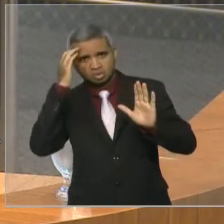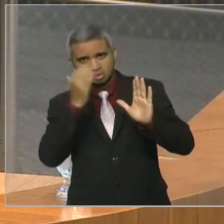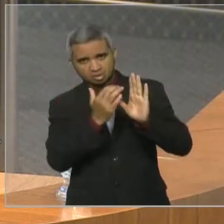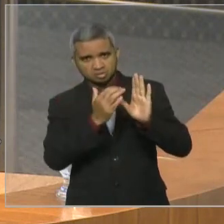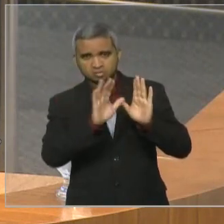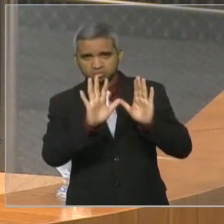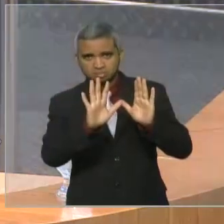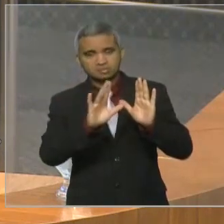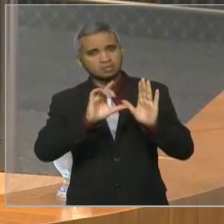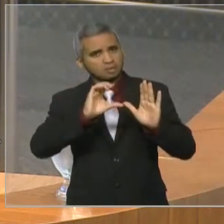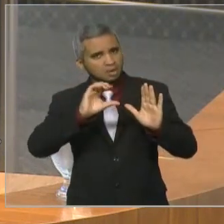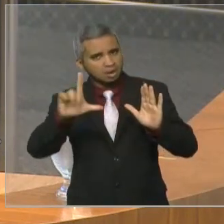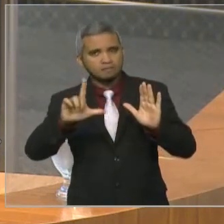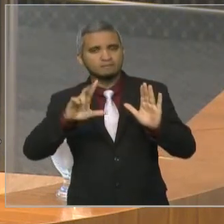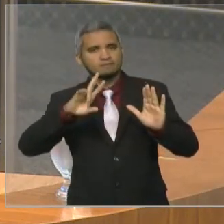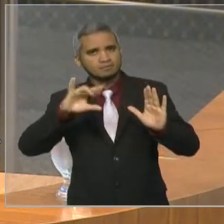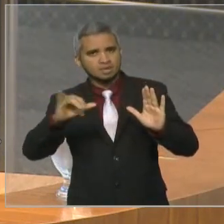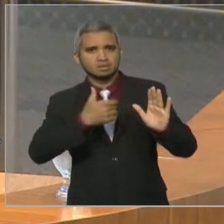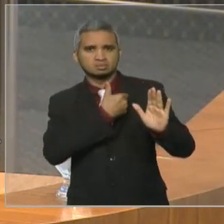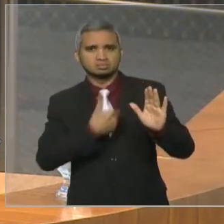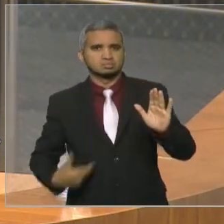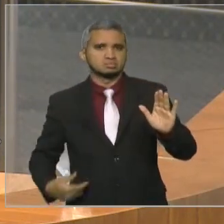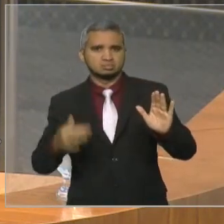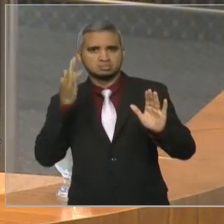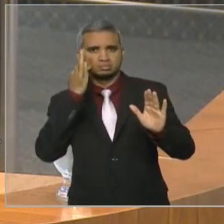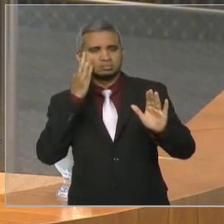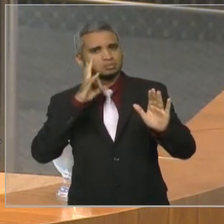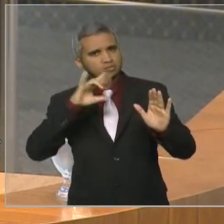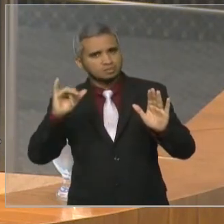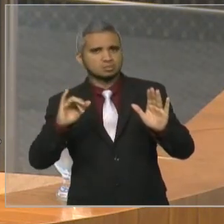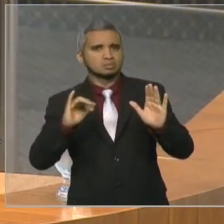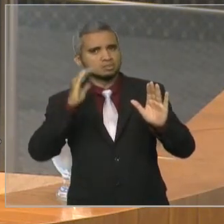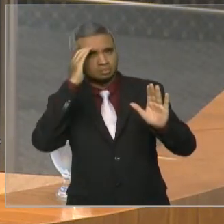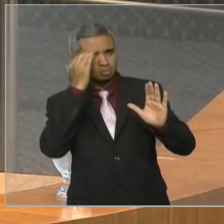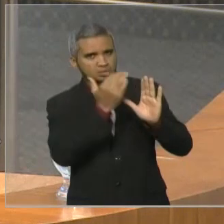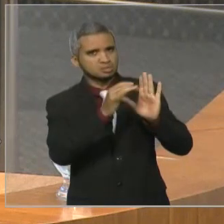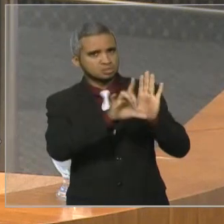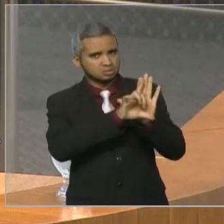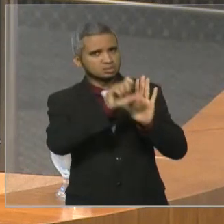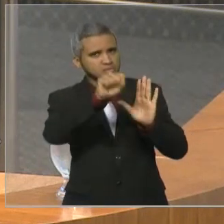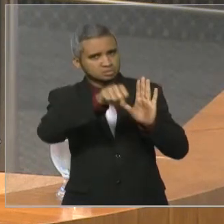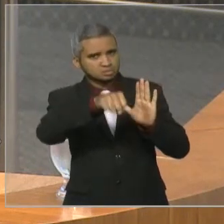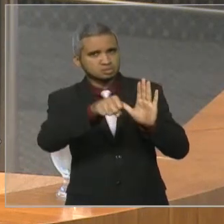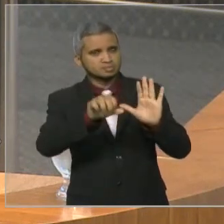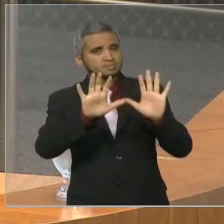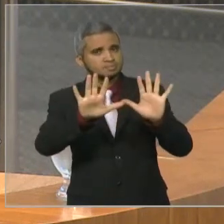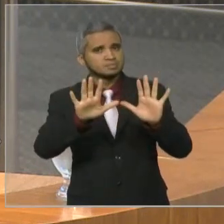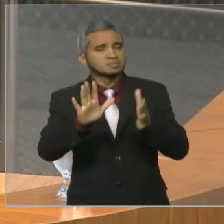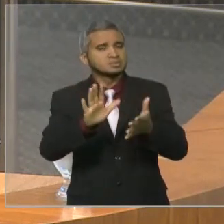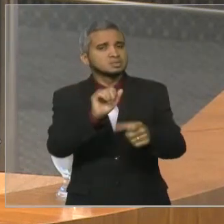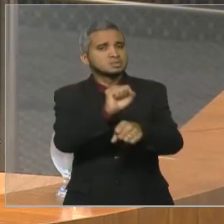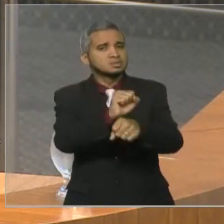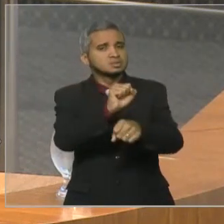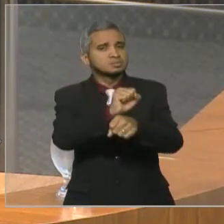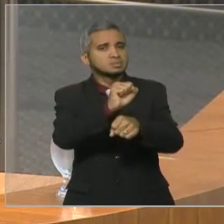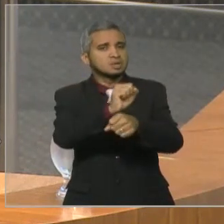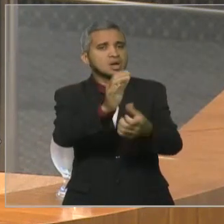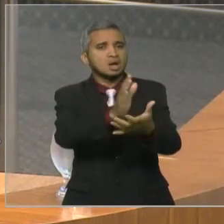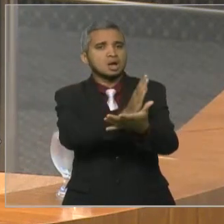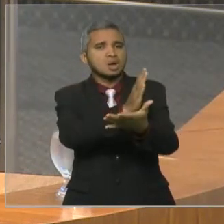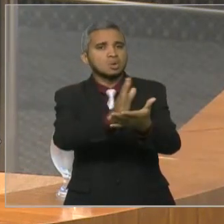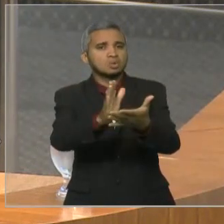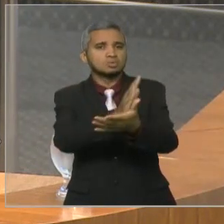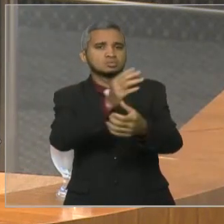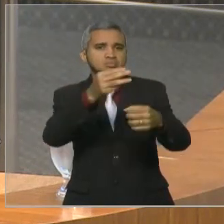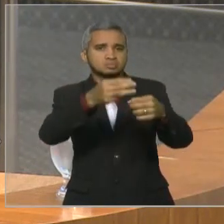adesões no período eleitoral, período que todos nós sabemos que é vedada a transferência de recursos. E esse diálogo está sendo feito, inclusive, com a